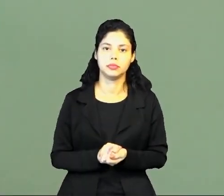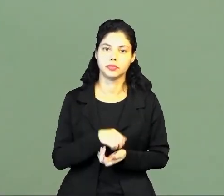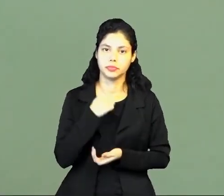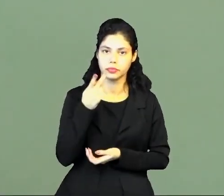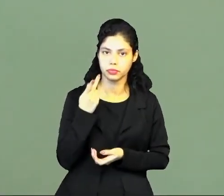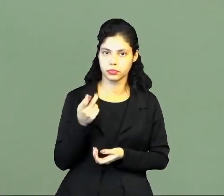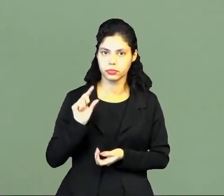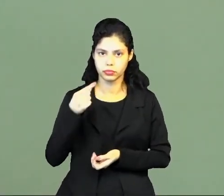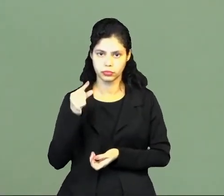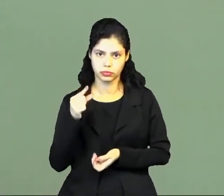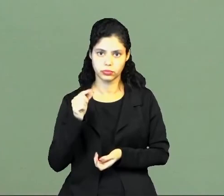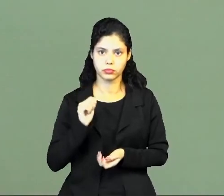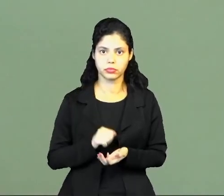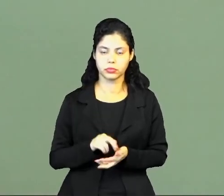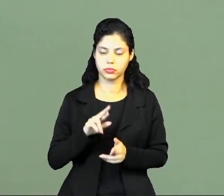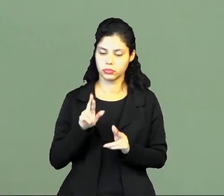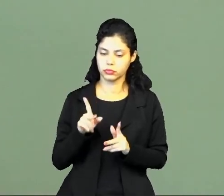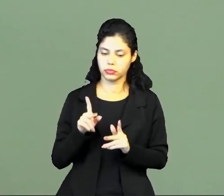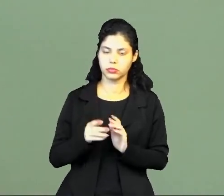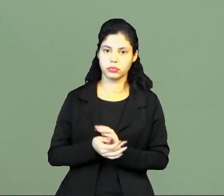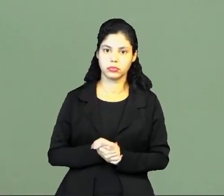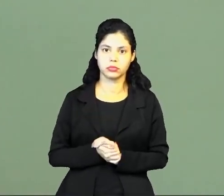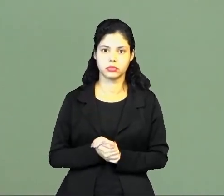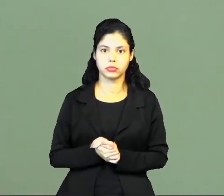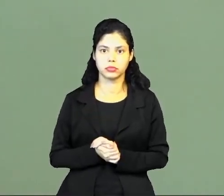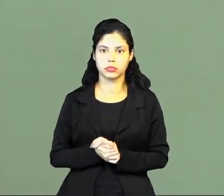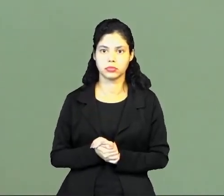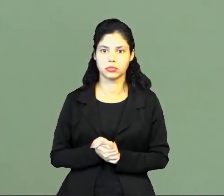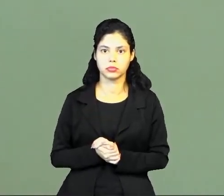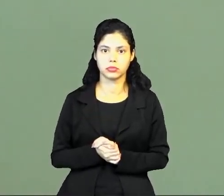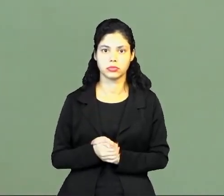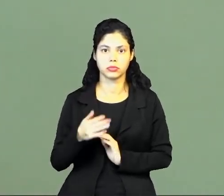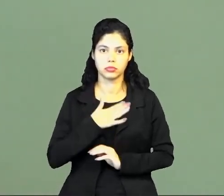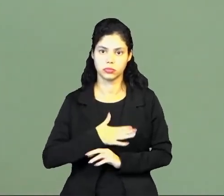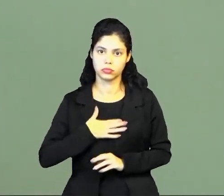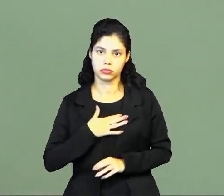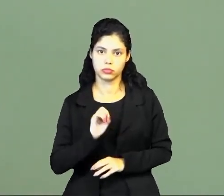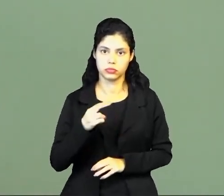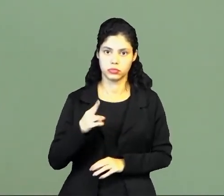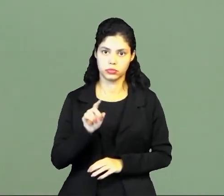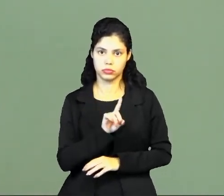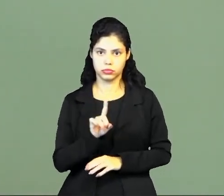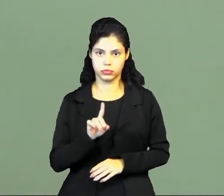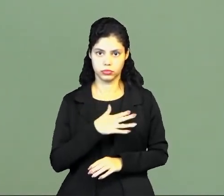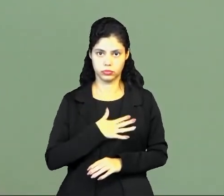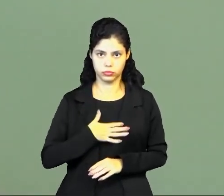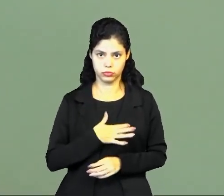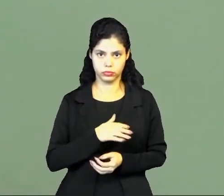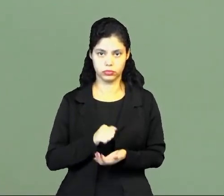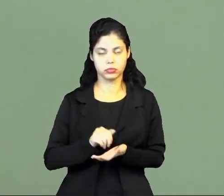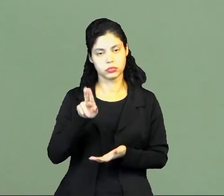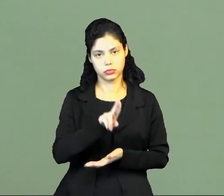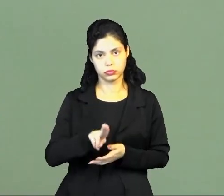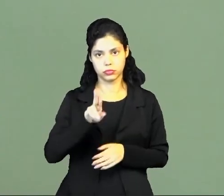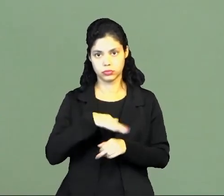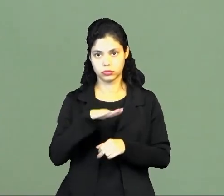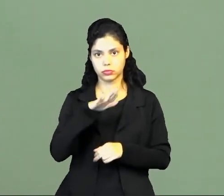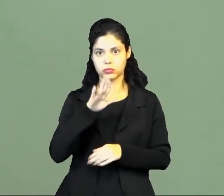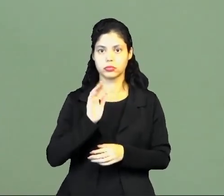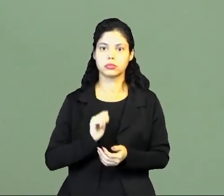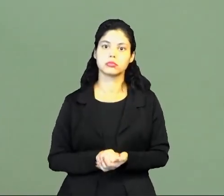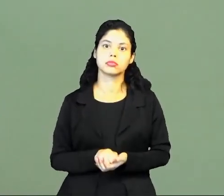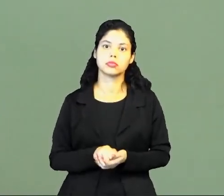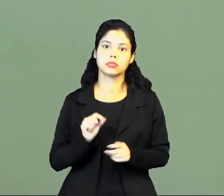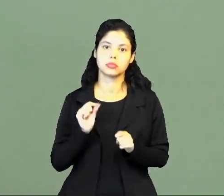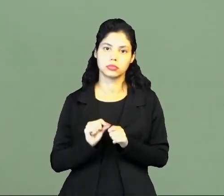fala que gera um pouco controvérsia, né? Se o gostar ou não gostar, mas o utilizar bastante, né?